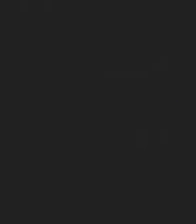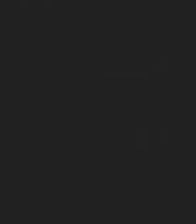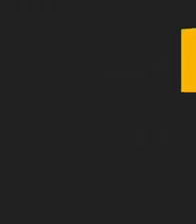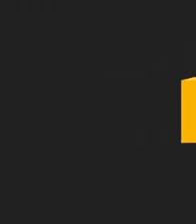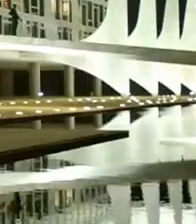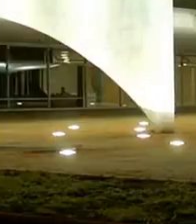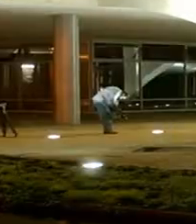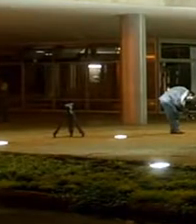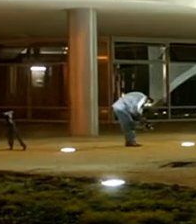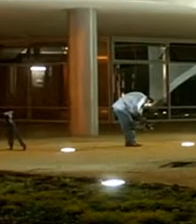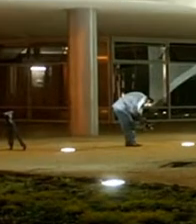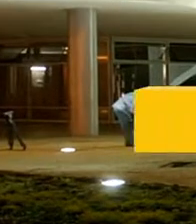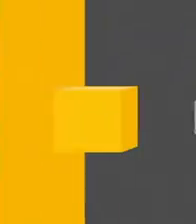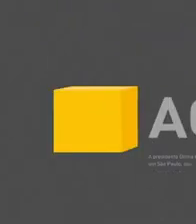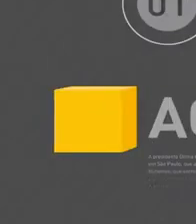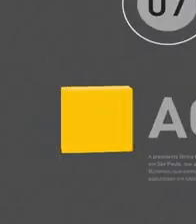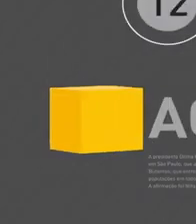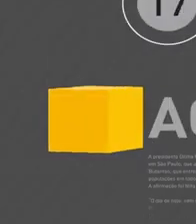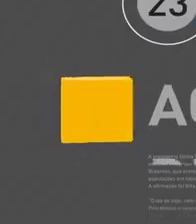o